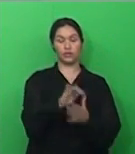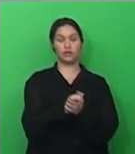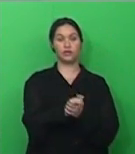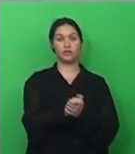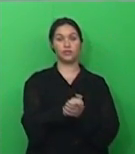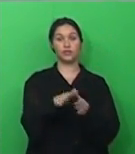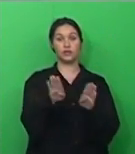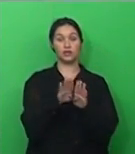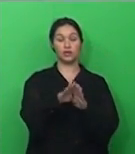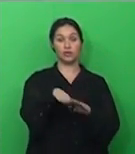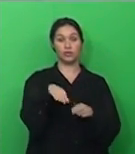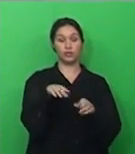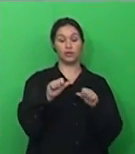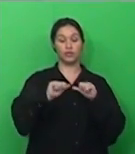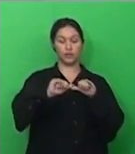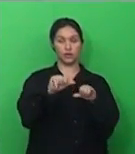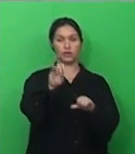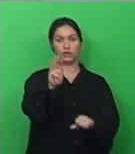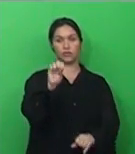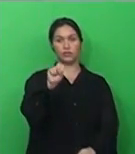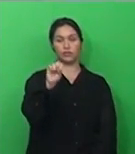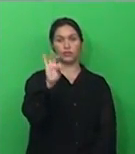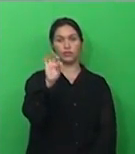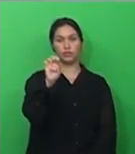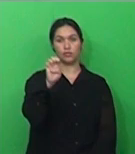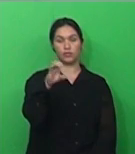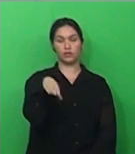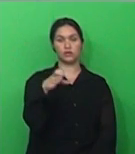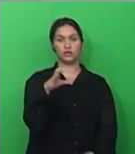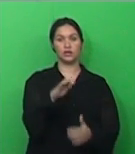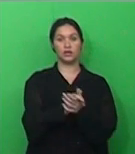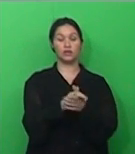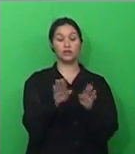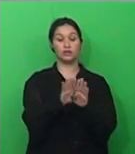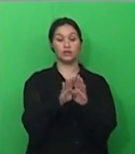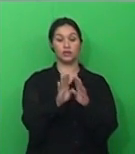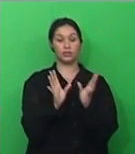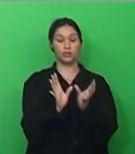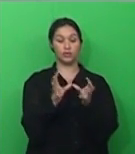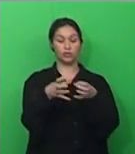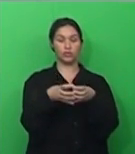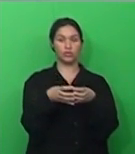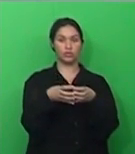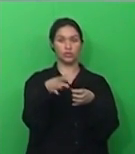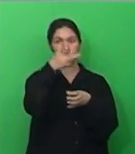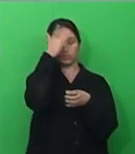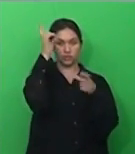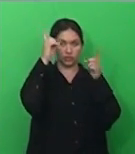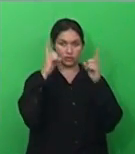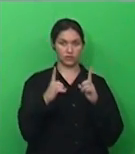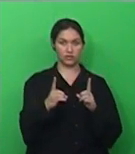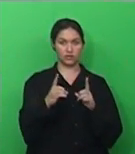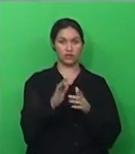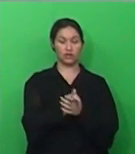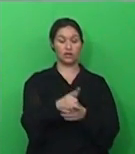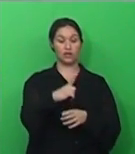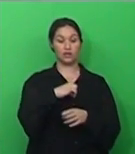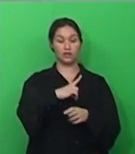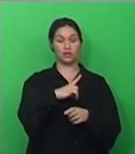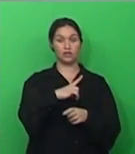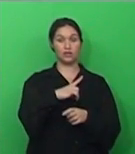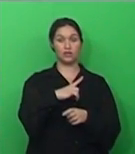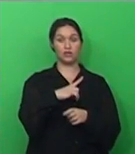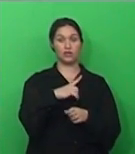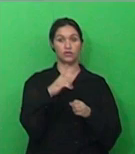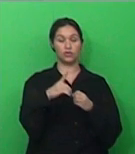Edson Damiani e o Conselho Municipal da Pessoa com Deficiência. Ela foi presidida, senhor presidente, pelo doutor Alex Cruz.